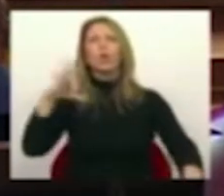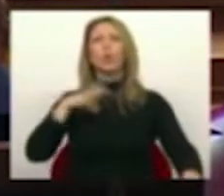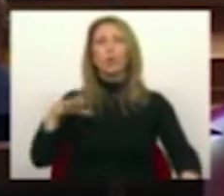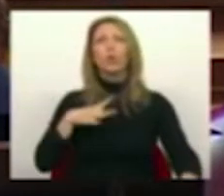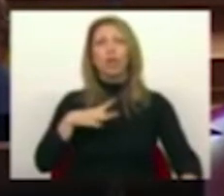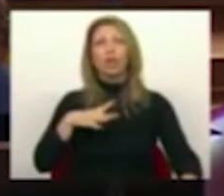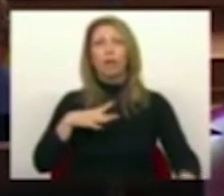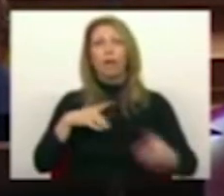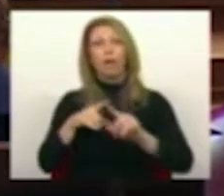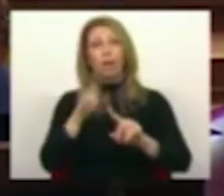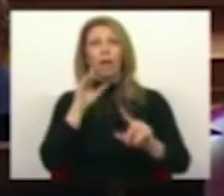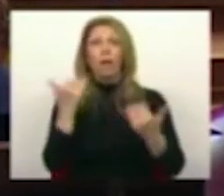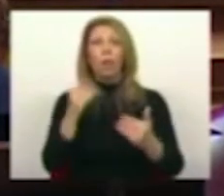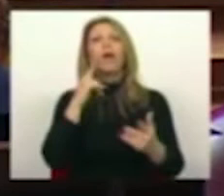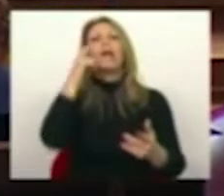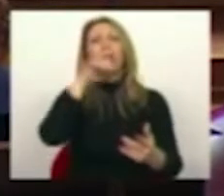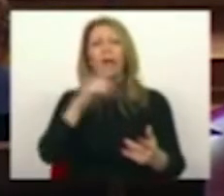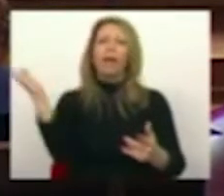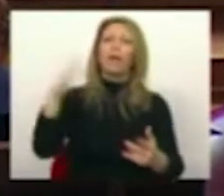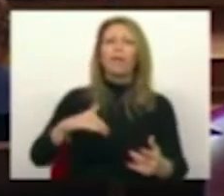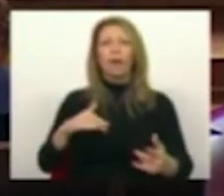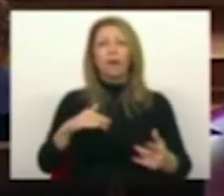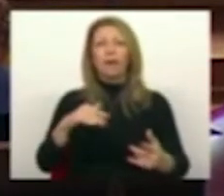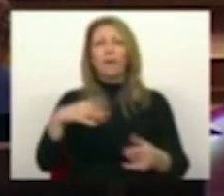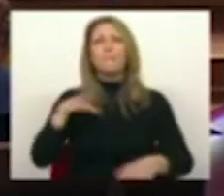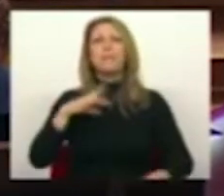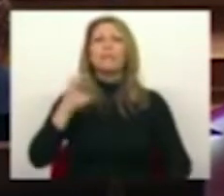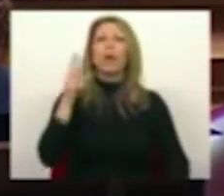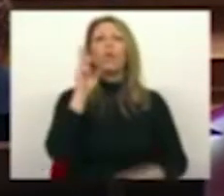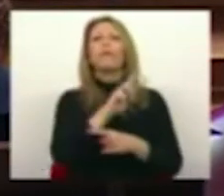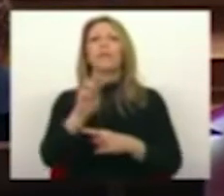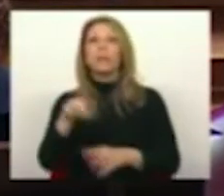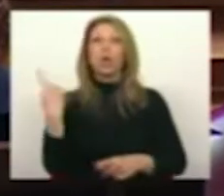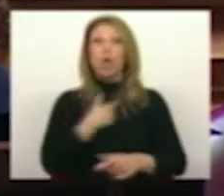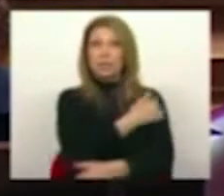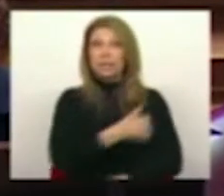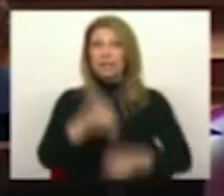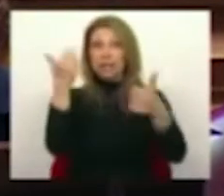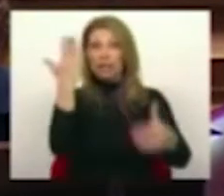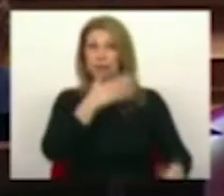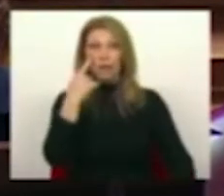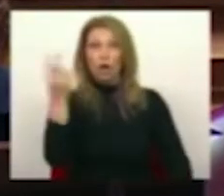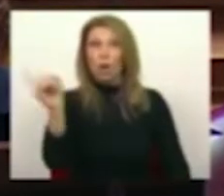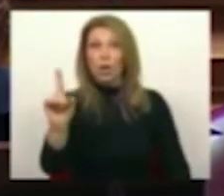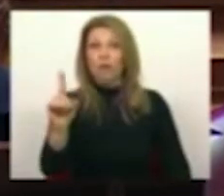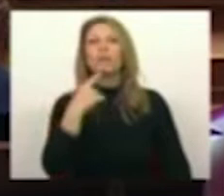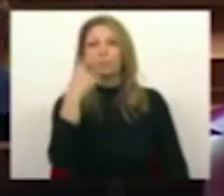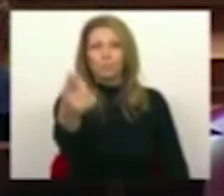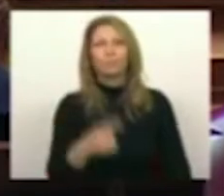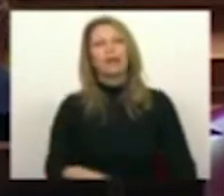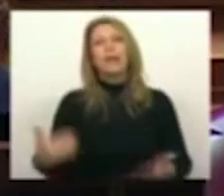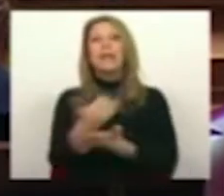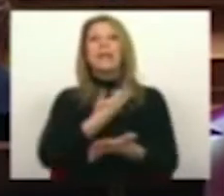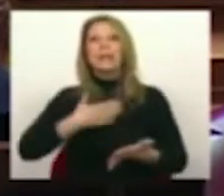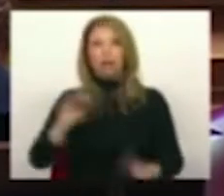tudo a quem vem passear e visitar as nossas cidades. Se não tem conhecimento, deixo-lhe aqui estes dados. Lisboa foi o porto europeu com o maior tráfego